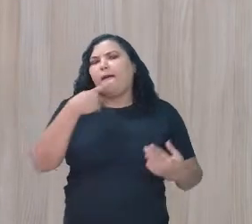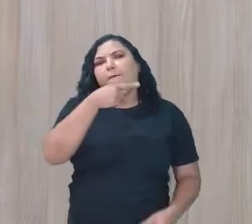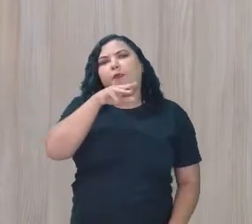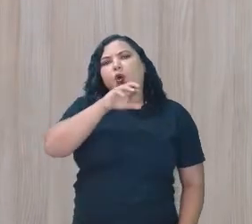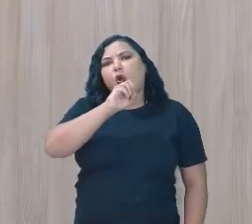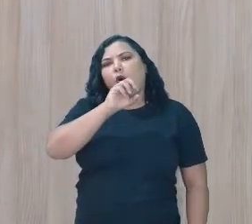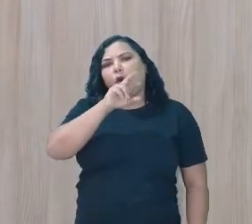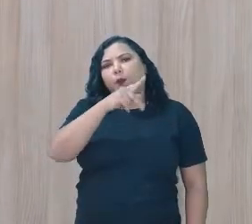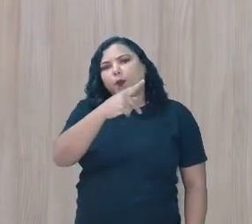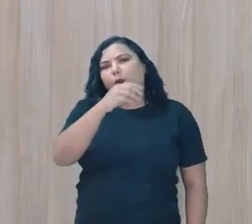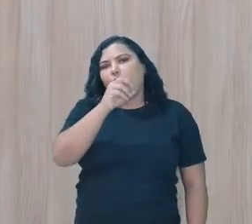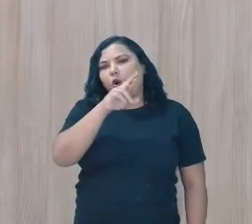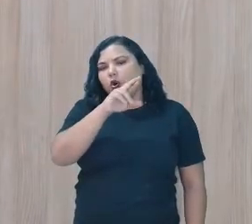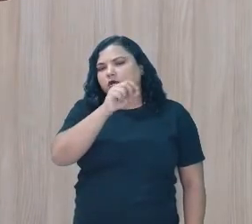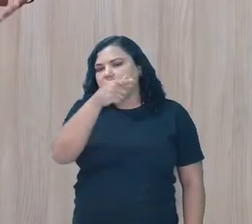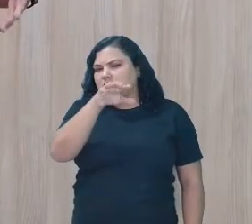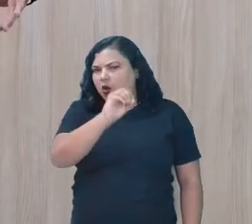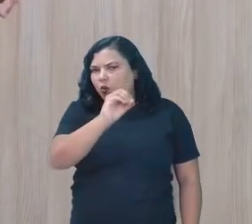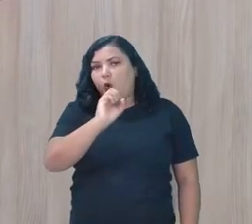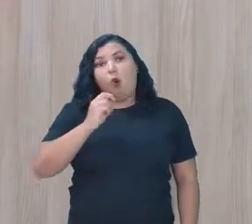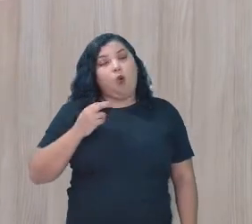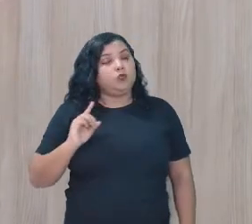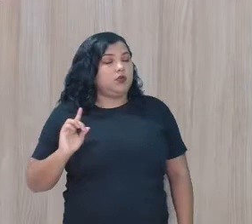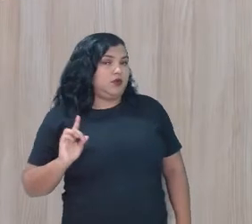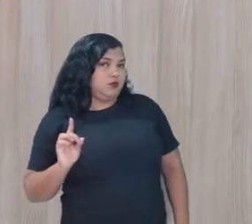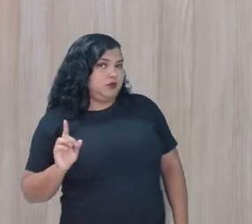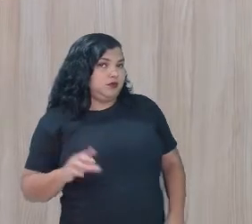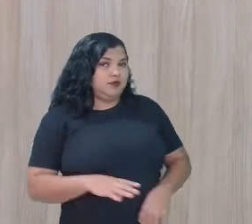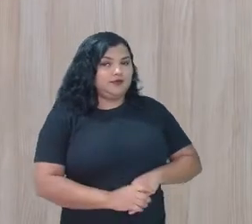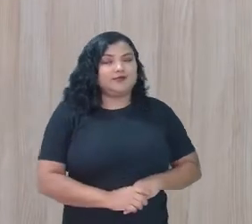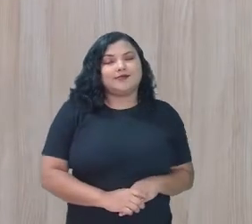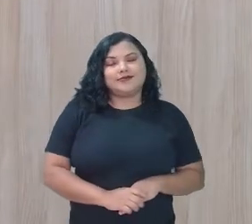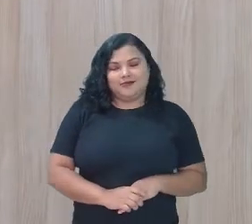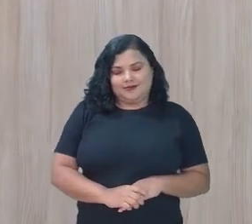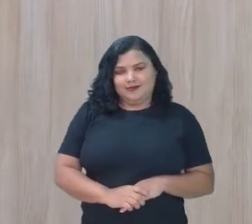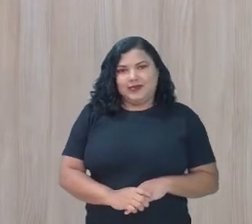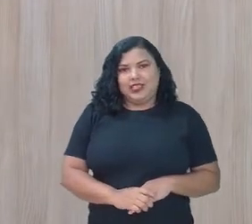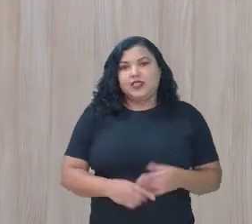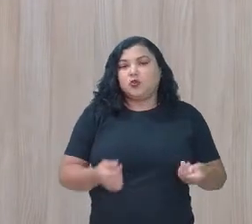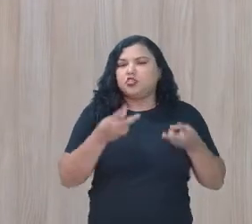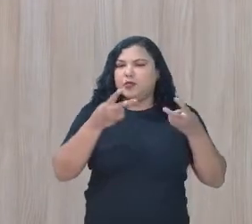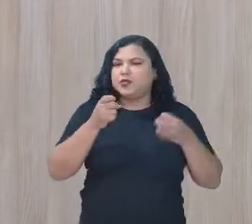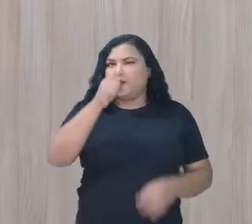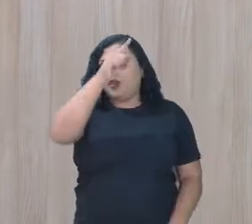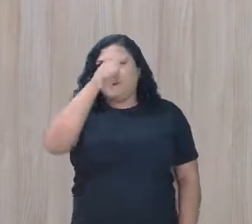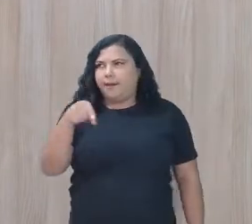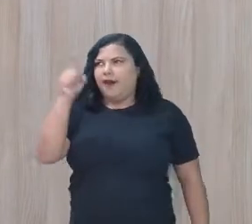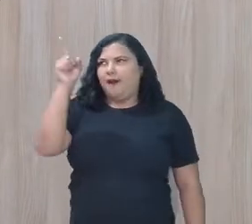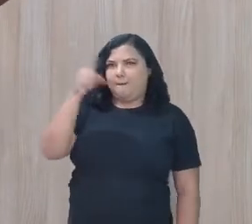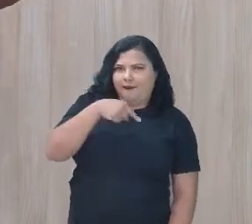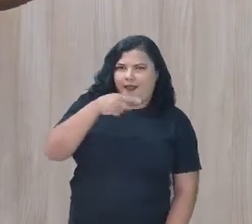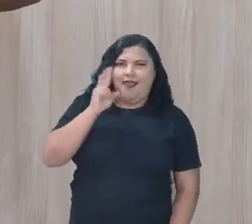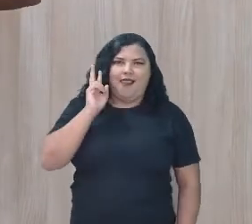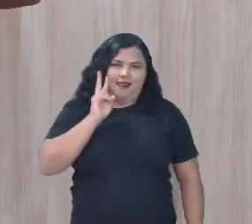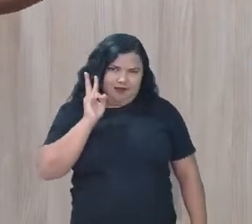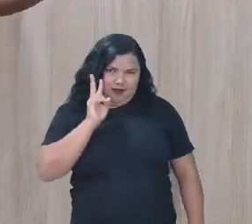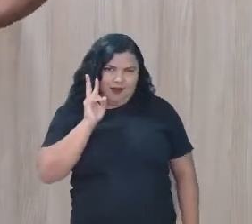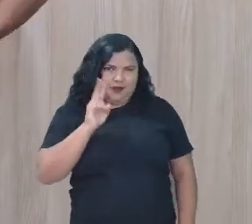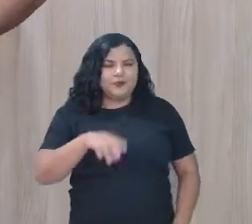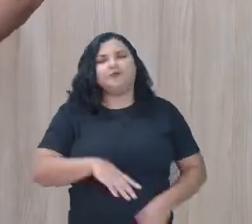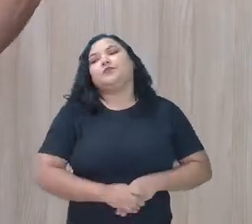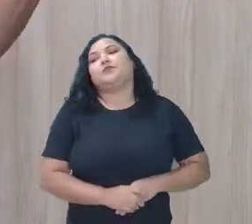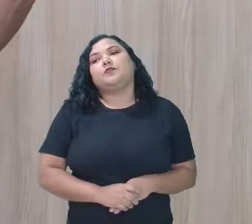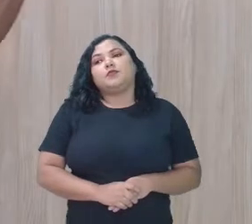a gente viu lá que o produto dos meios é igual ao produto dos extremos, certo? Mas a gente